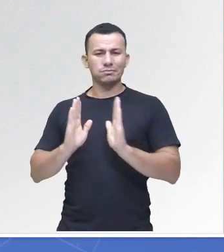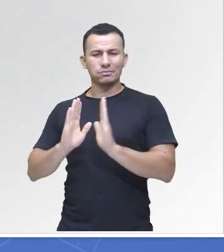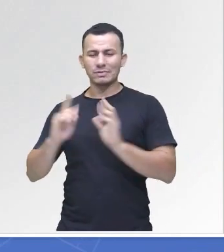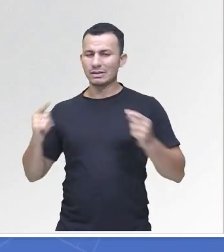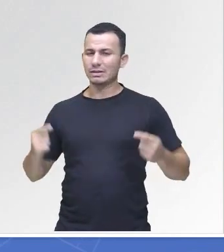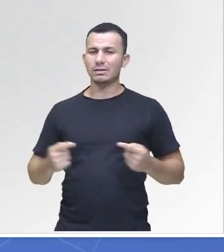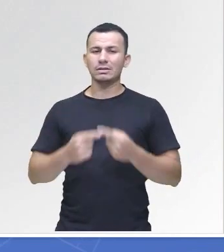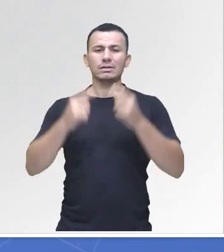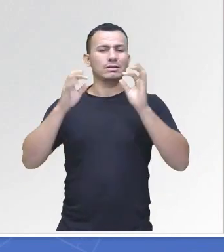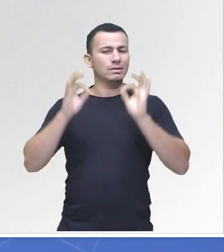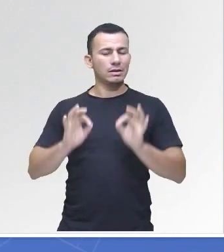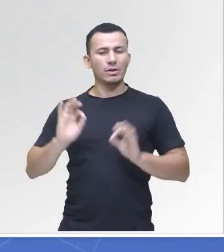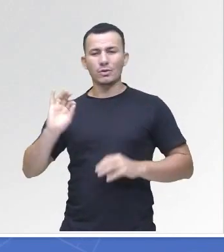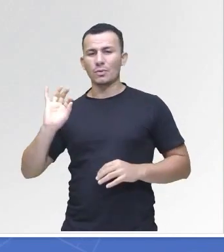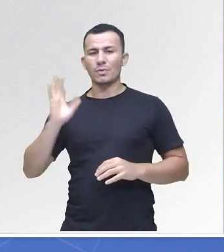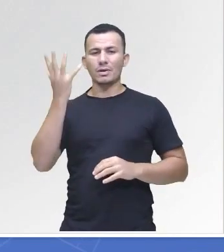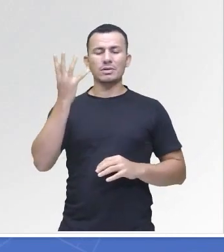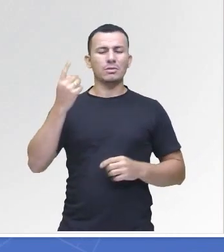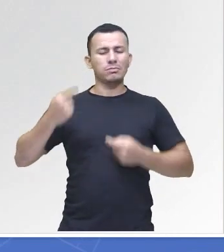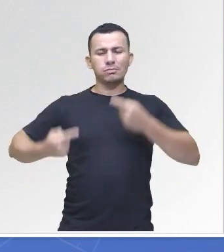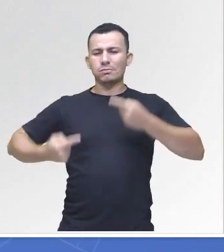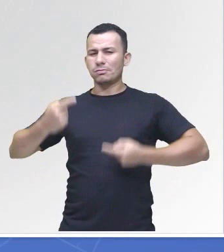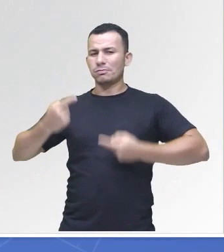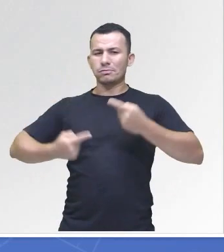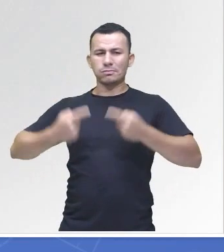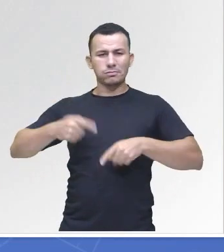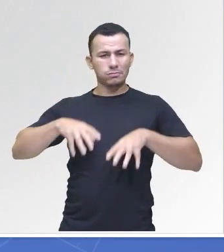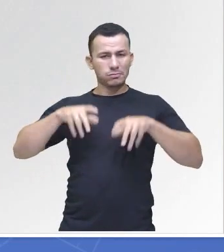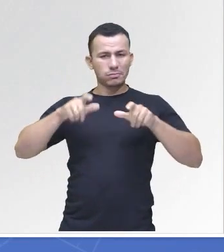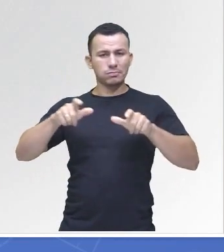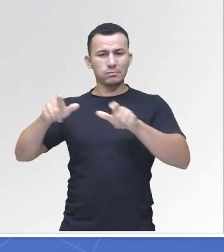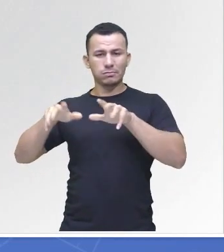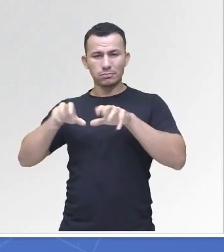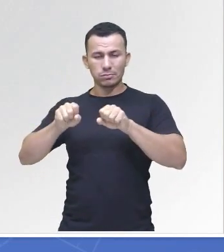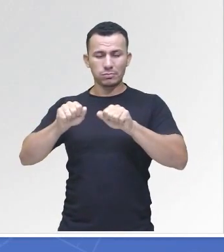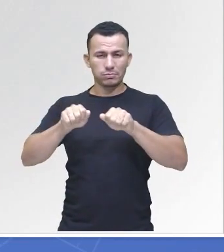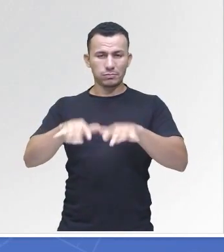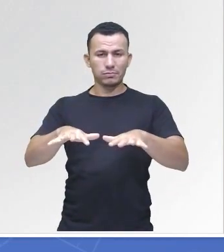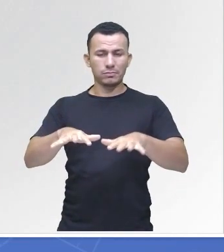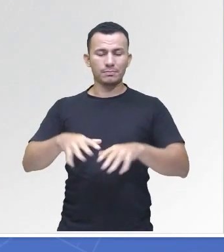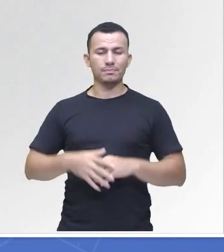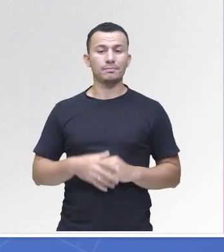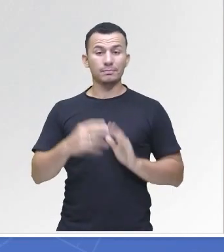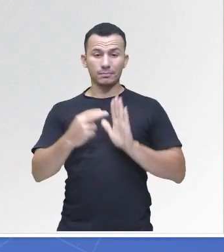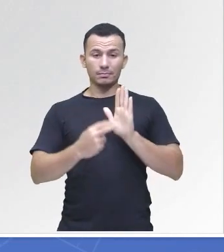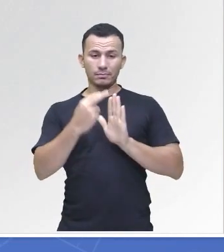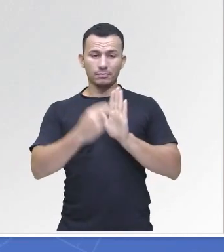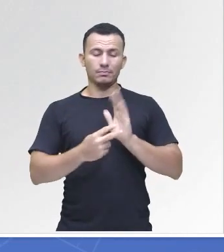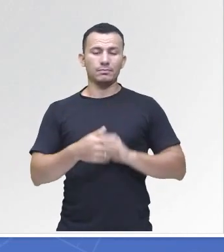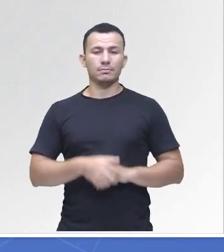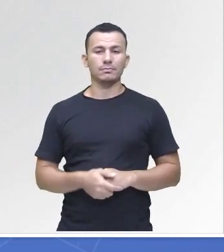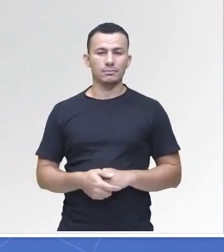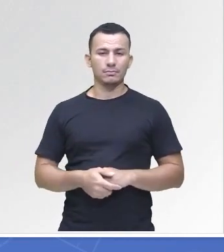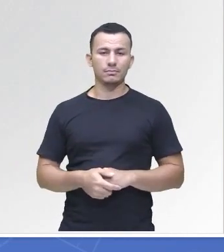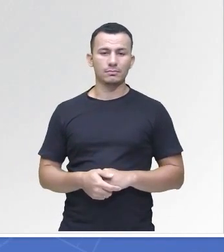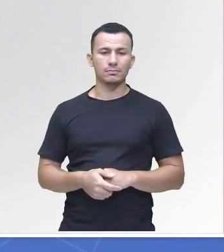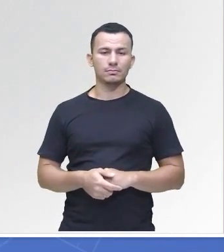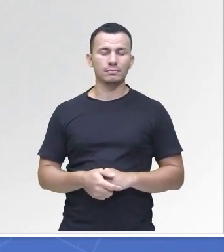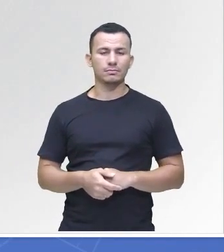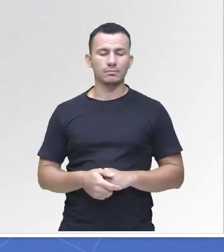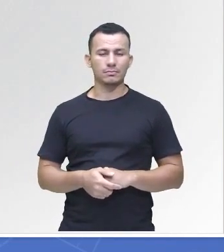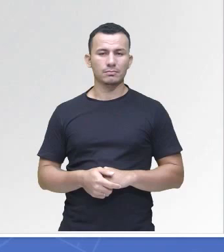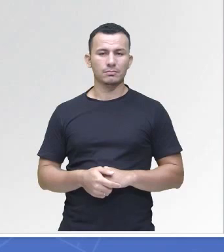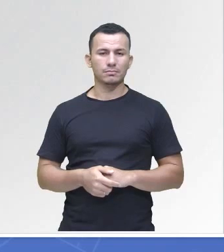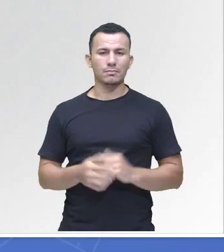ligados às disputas neocoloniais. Vamos lá ler a letra B? Então, na letra B, nós temos a desigualdade